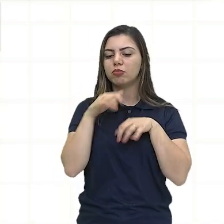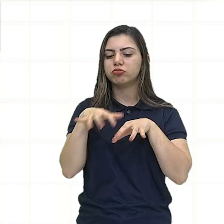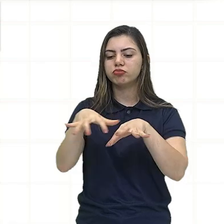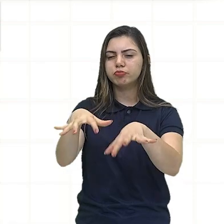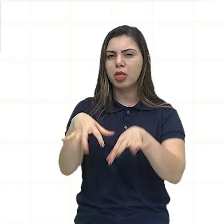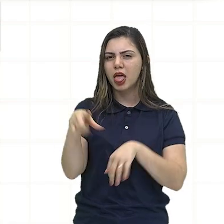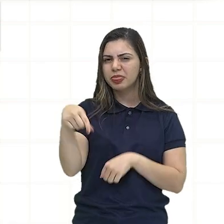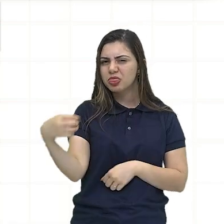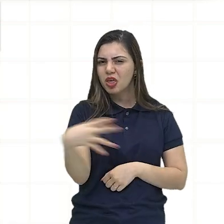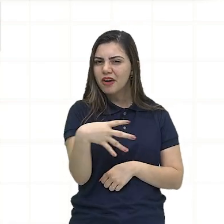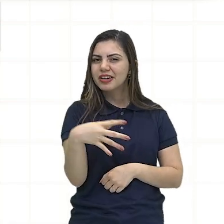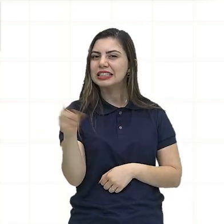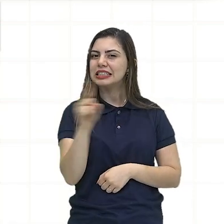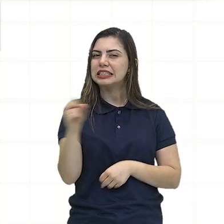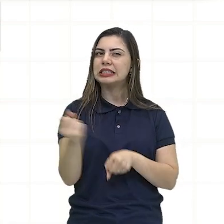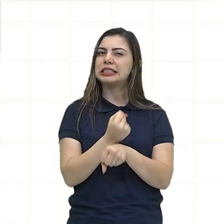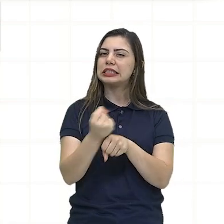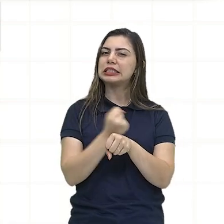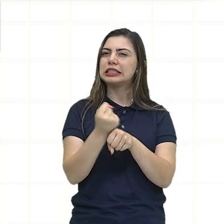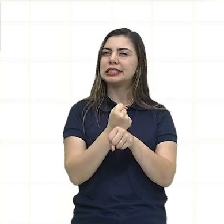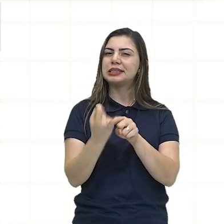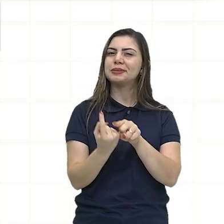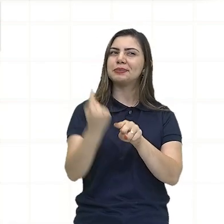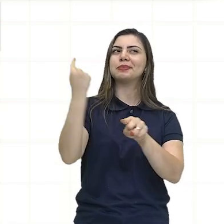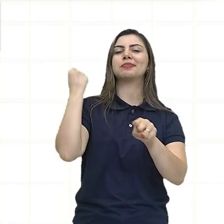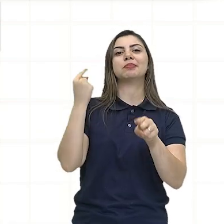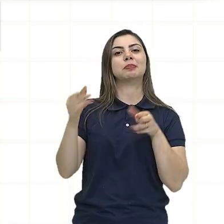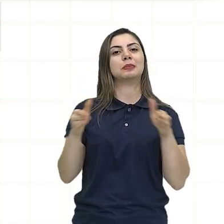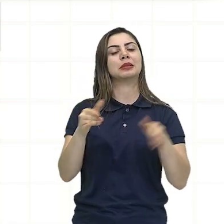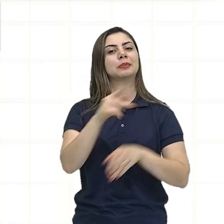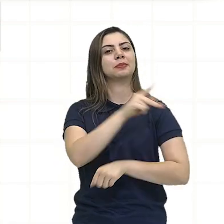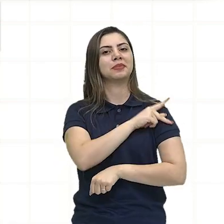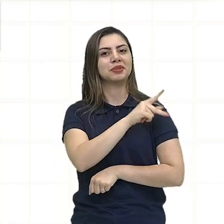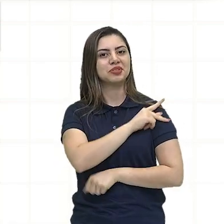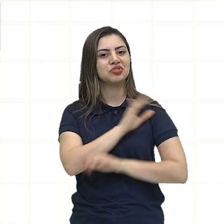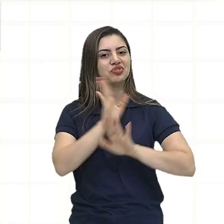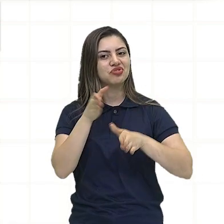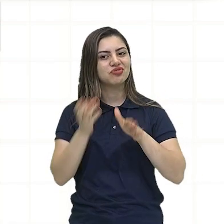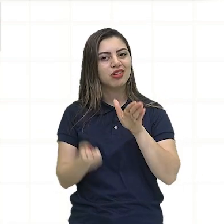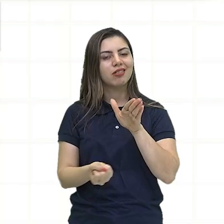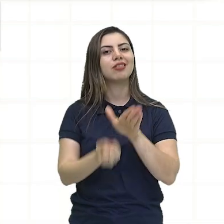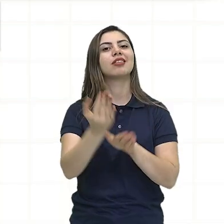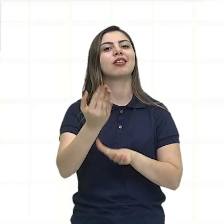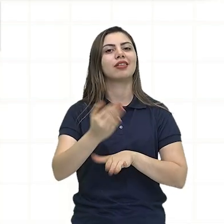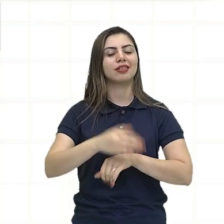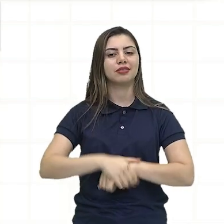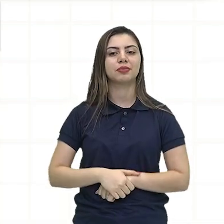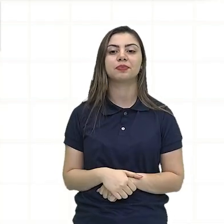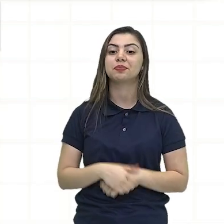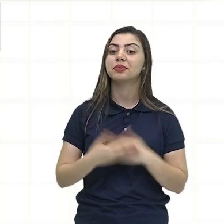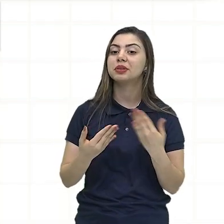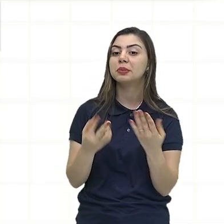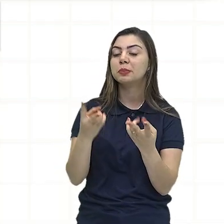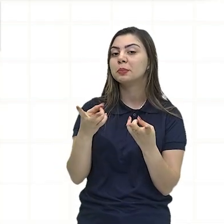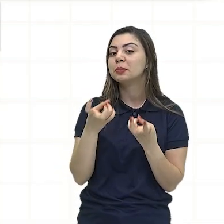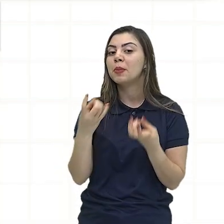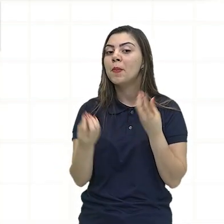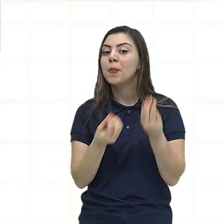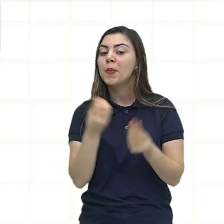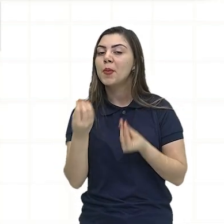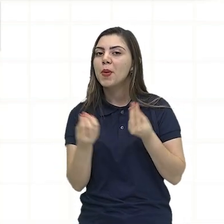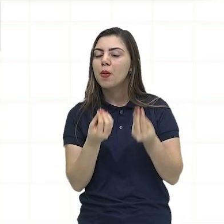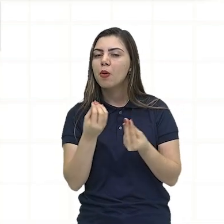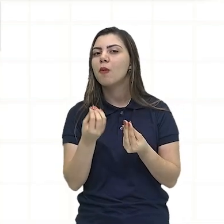Ela já vem desde a pré-história. Então, a gente já se encontra, a gente consegue observar